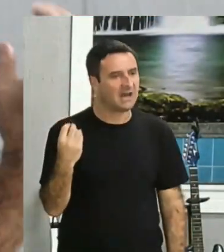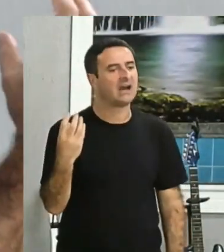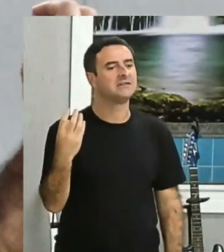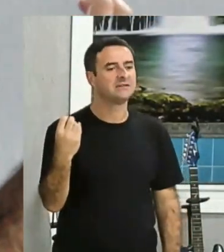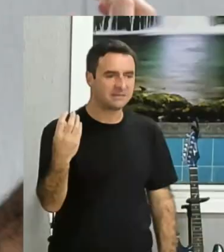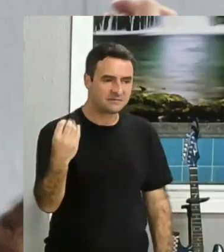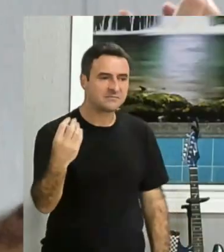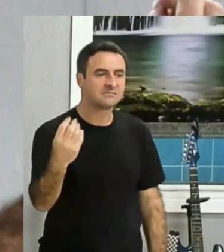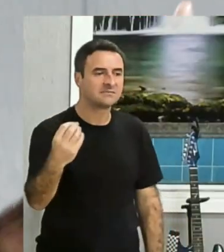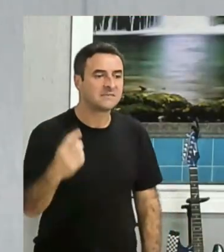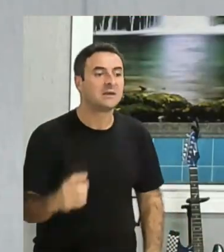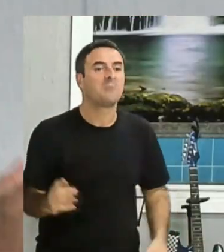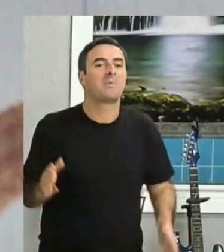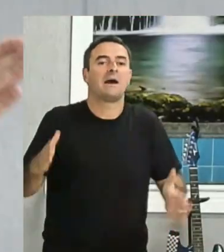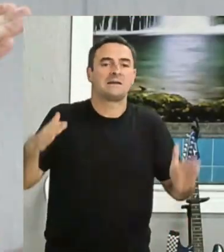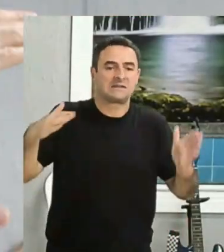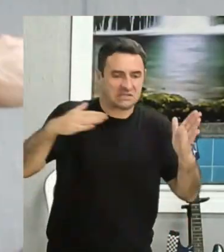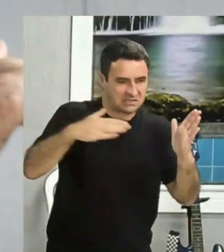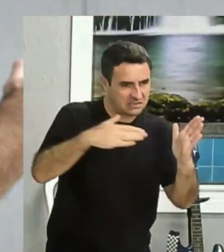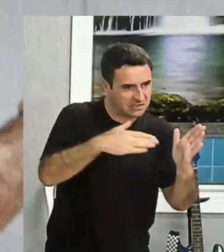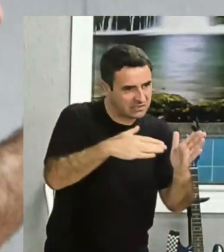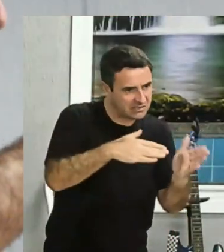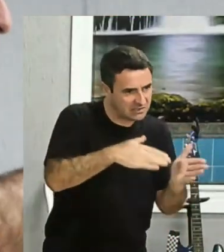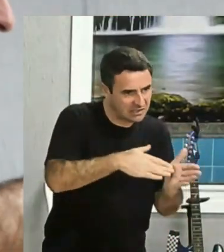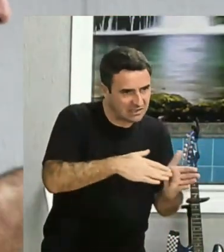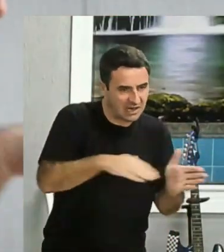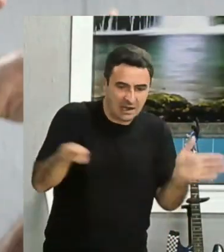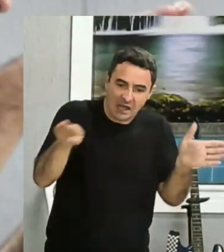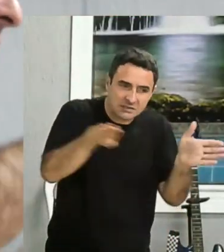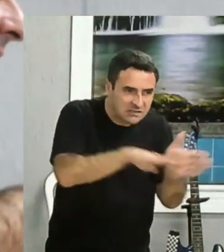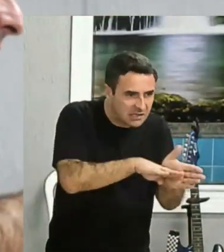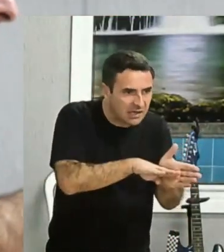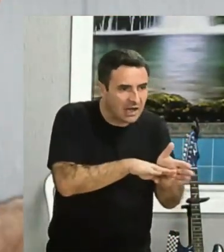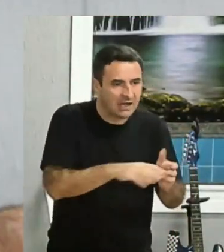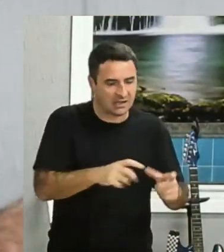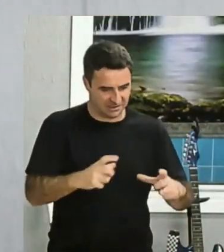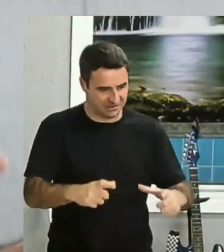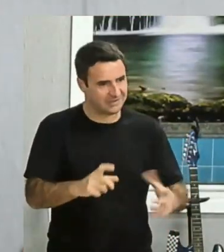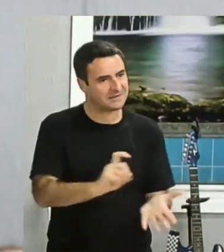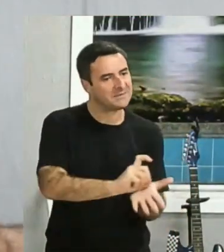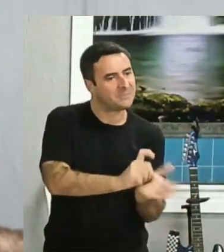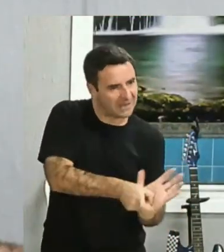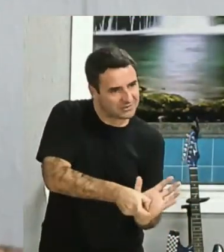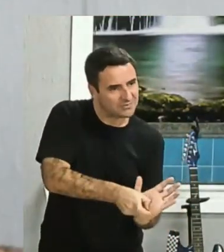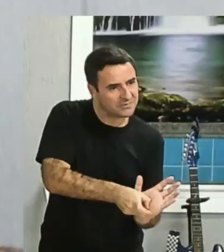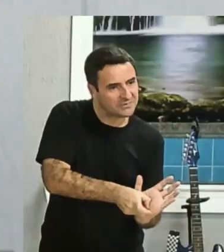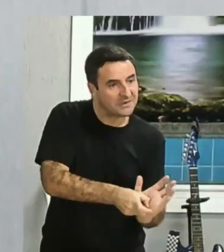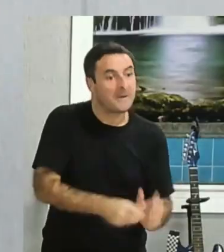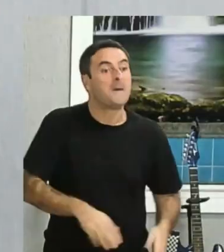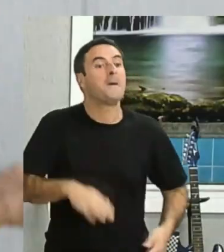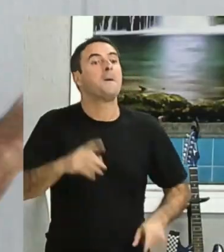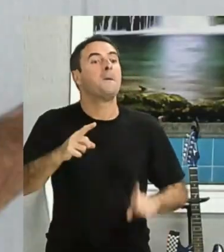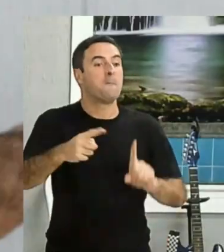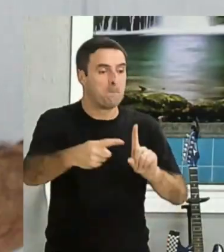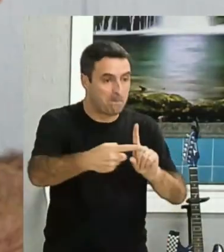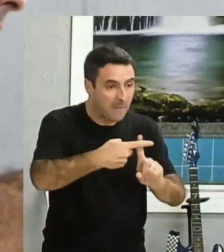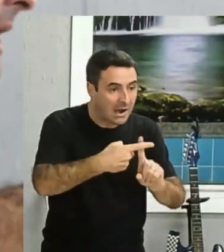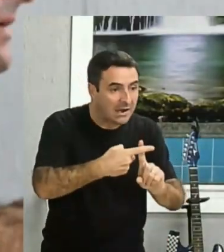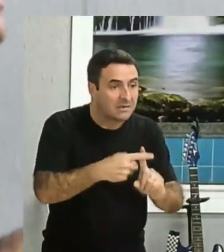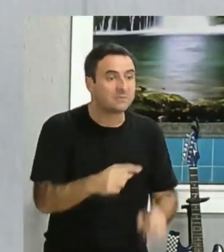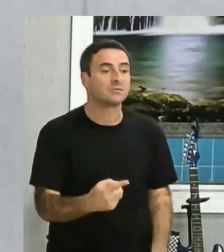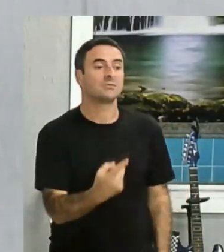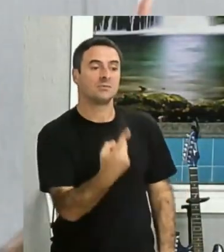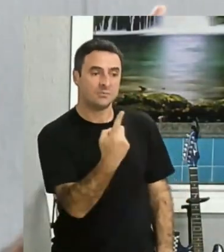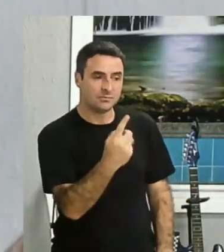ficava. E um dia para voltar. Aí você passa o dia em Patmos, sabe o que você vê?